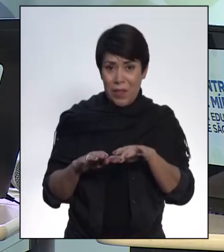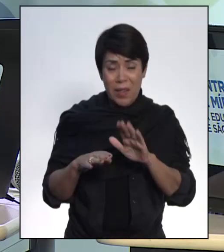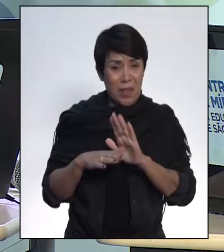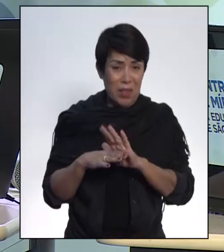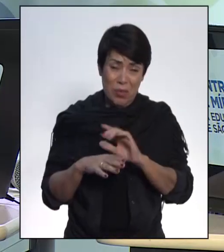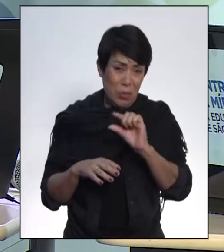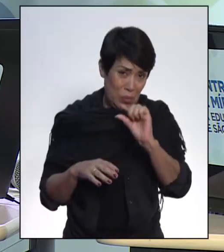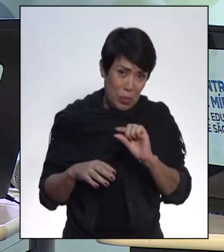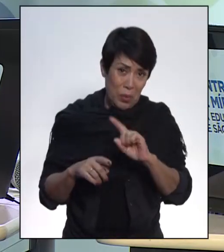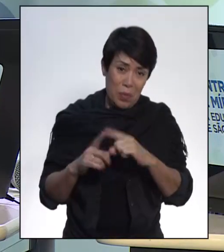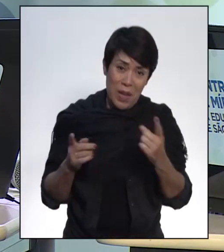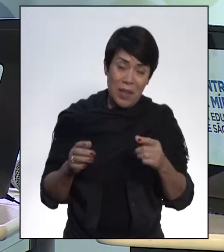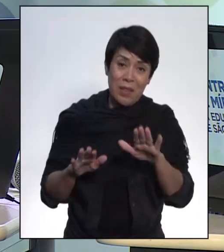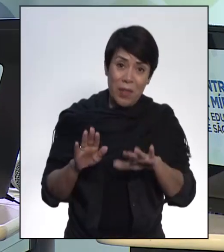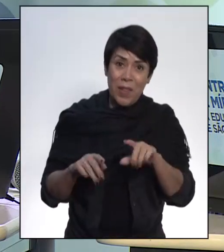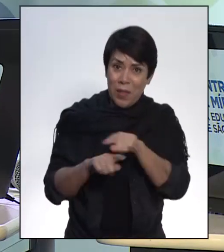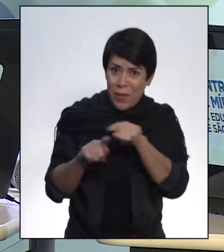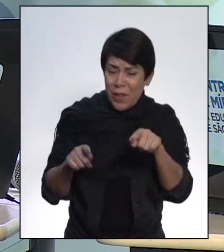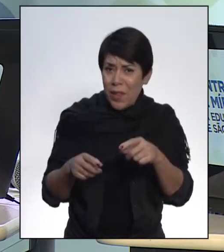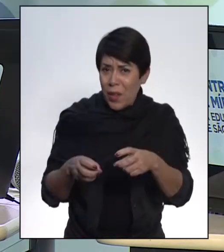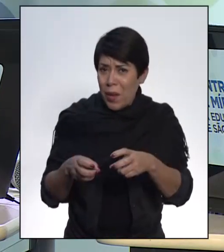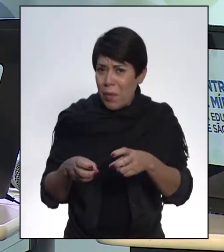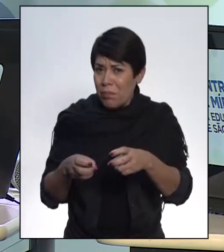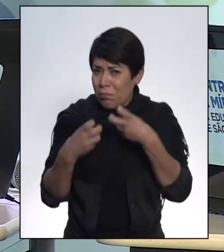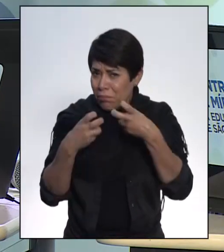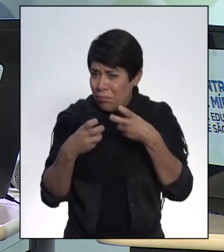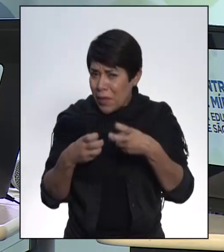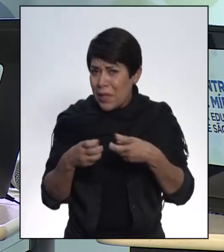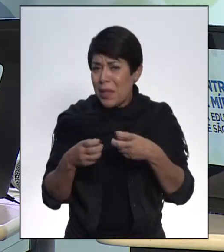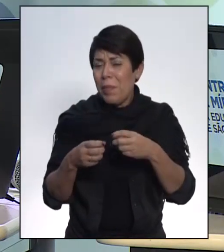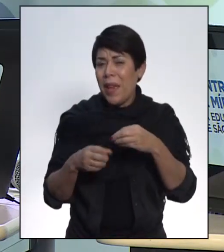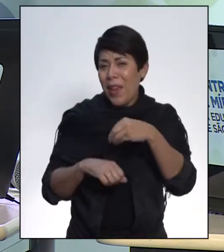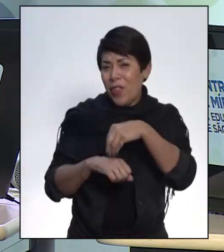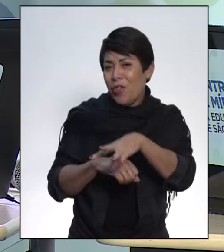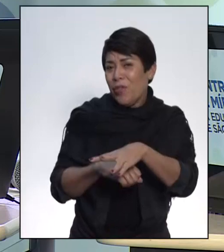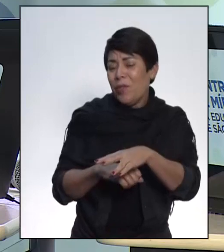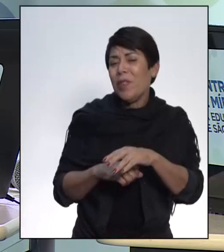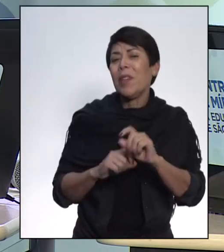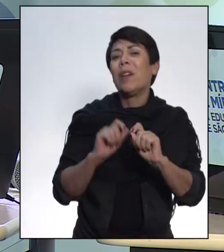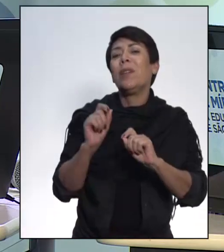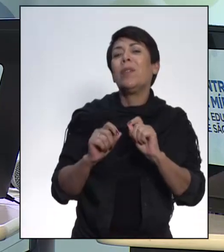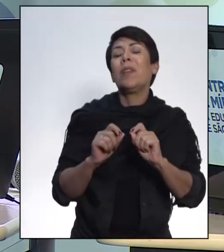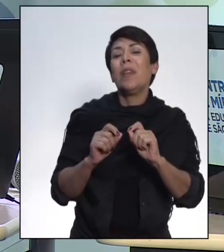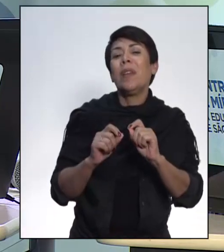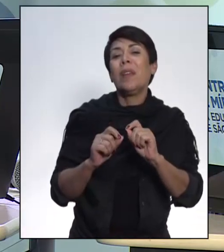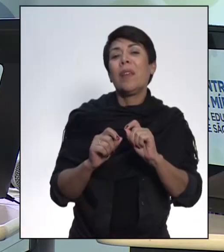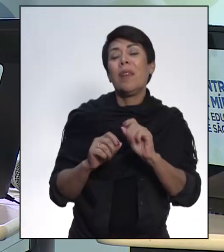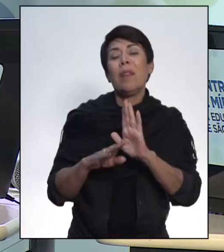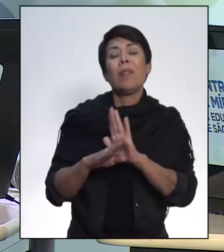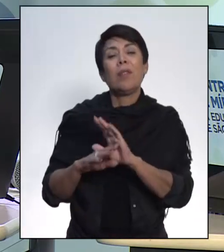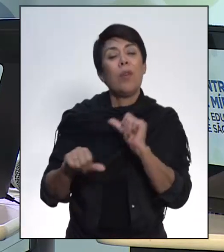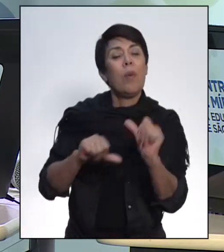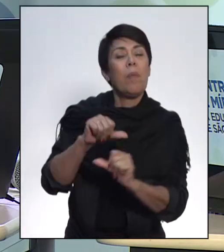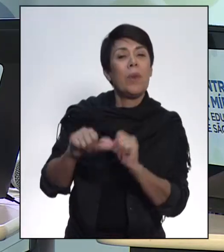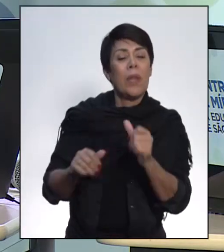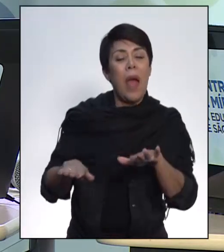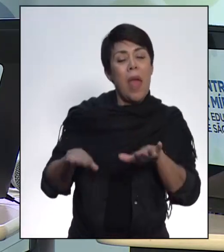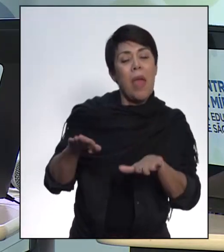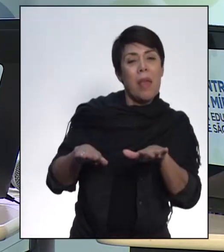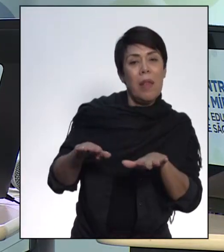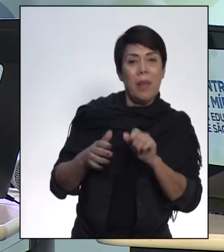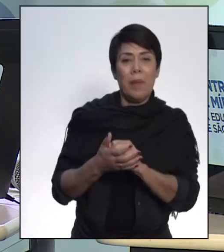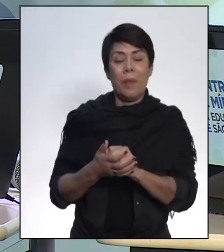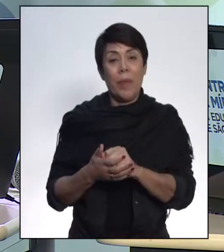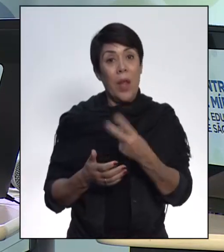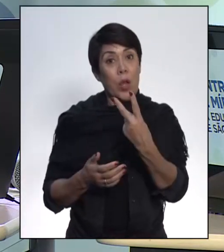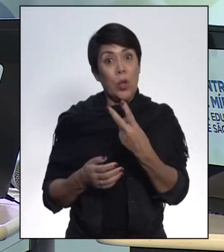né, o vídeo, mas eu quero ver se vocês conseguiram pegar aí a dica de que fator é esse que alterou esse equilíbrio. Então, vocês vão ter aí